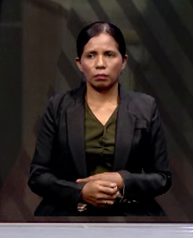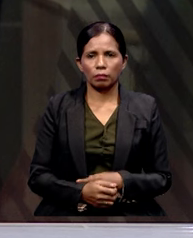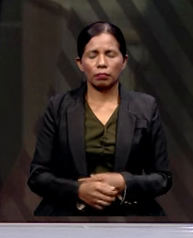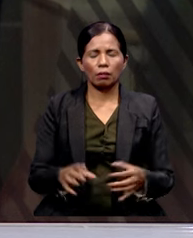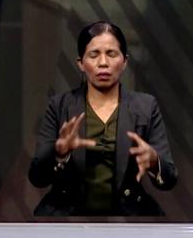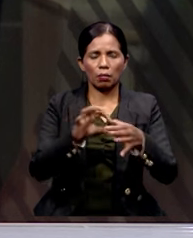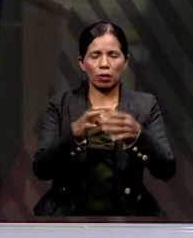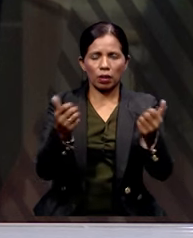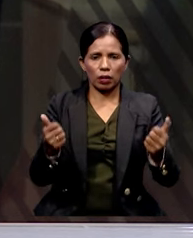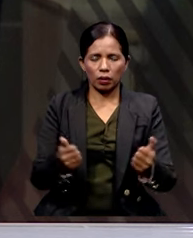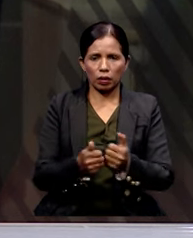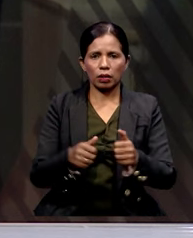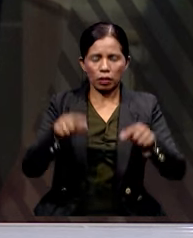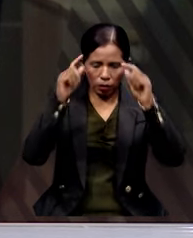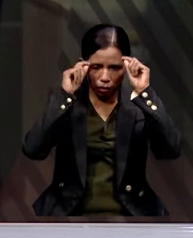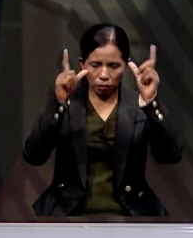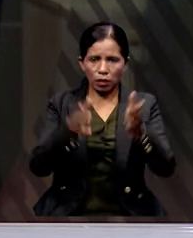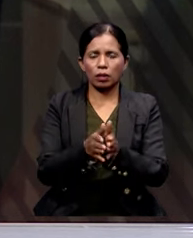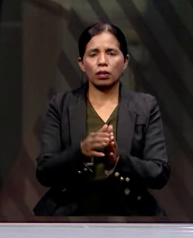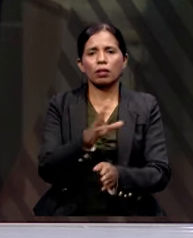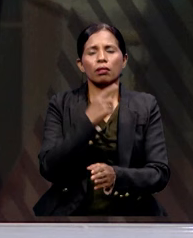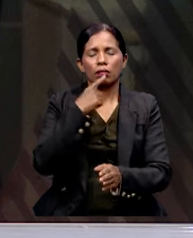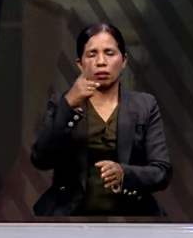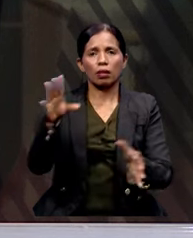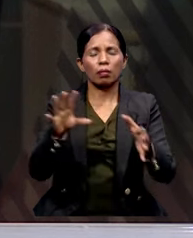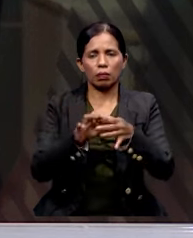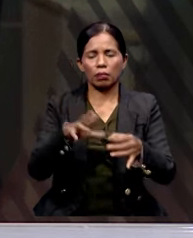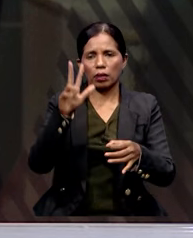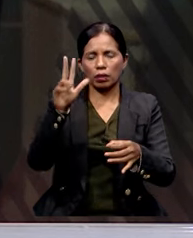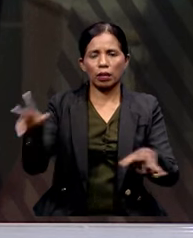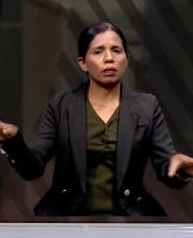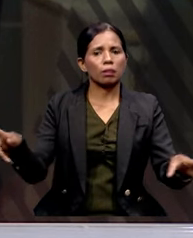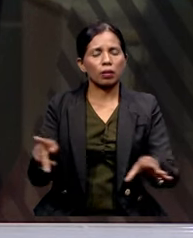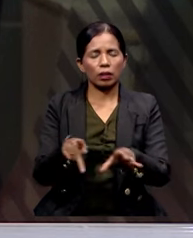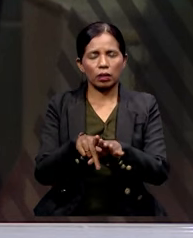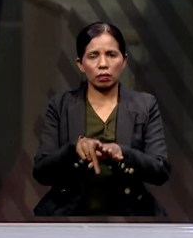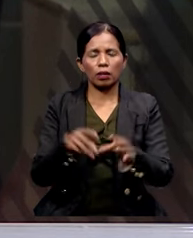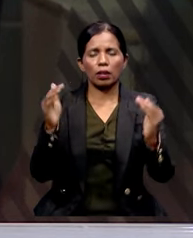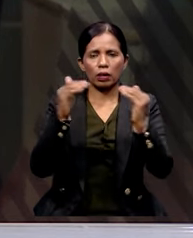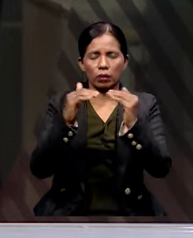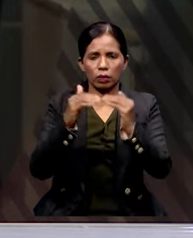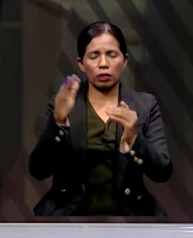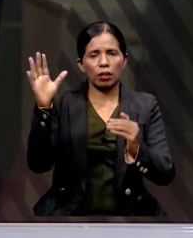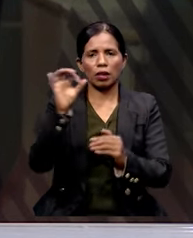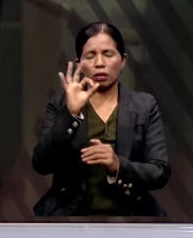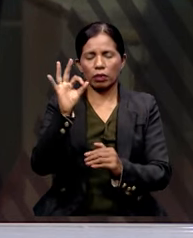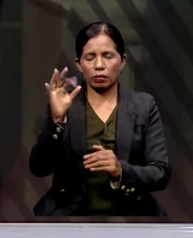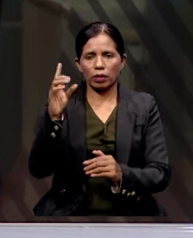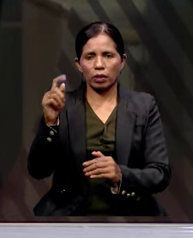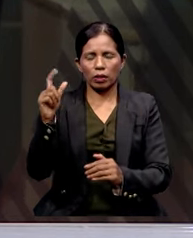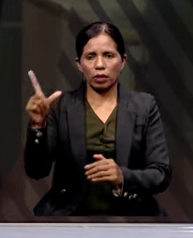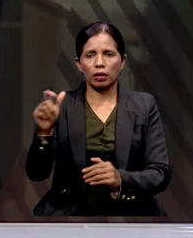Membro da Associação Arbitragem em Timor-Leste considera a nomeação membro na Entolo a tu participa reunião IHA FFTL, to